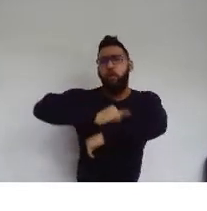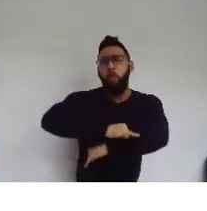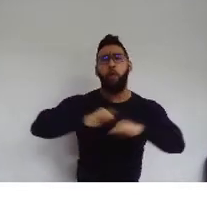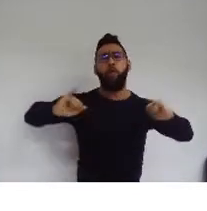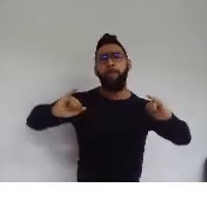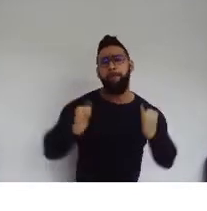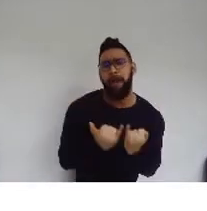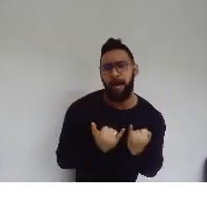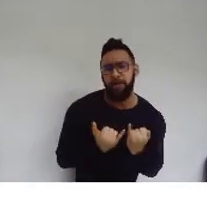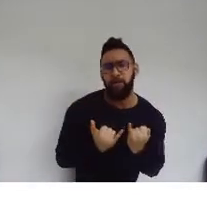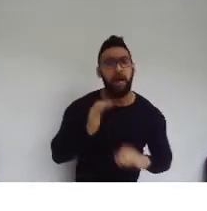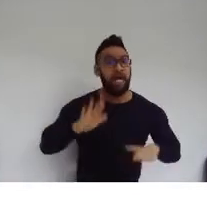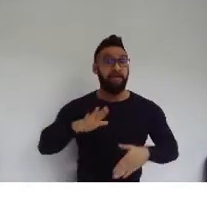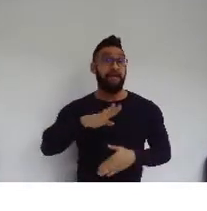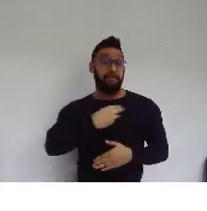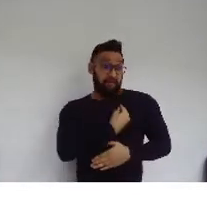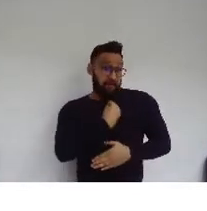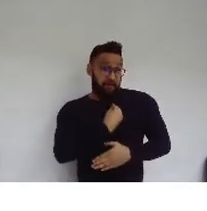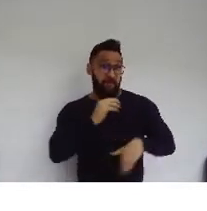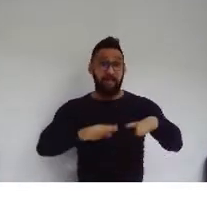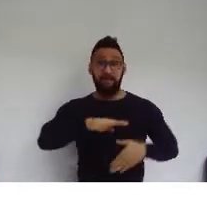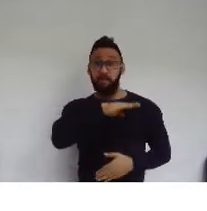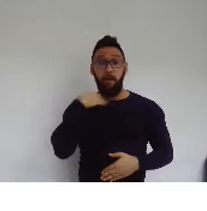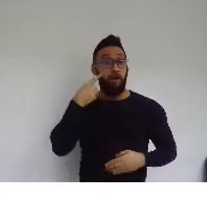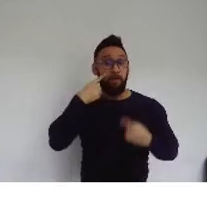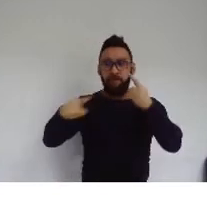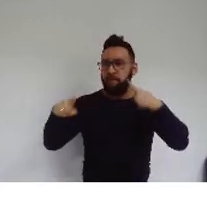estamos no jogo, na companhia dos outros,